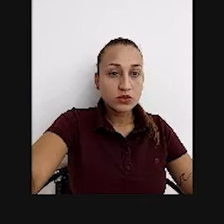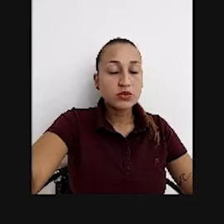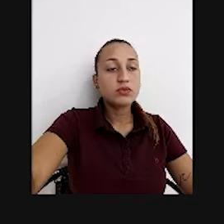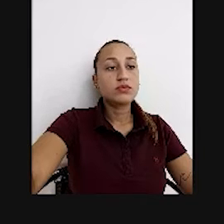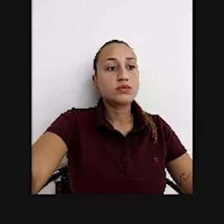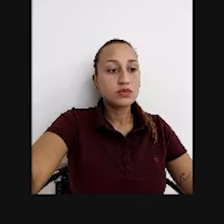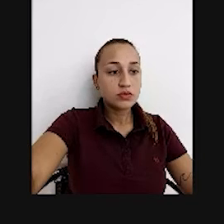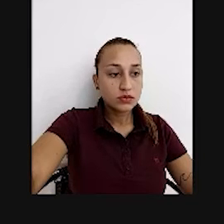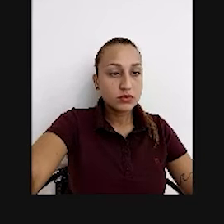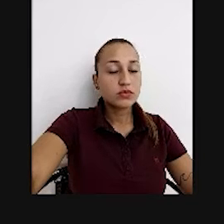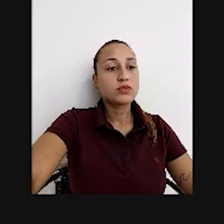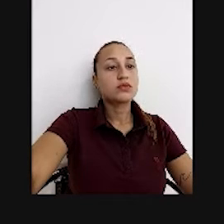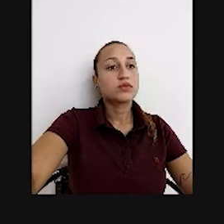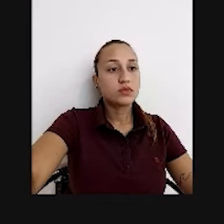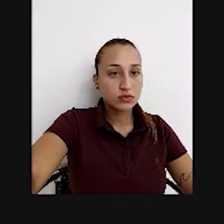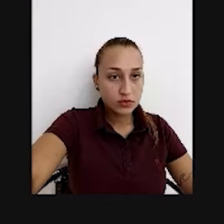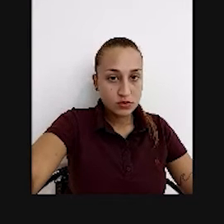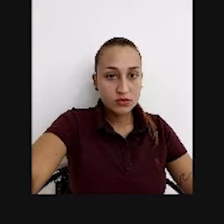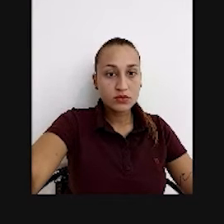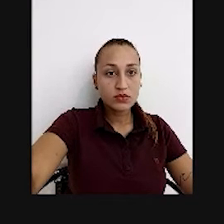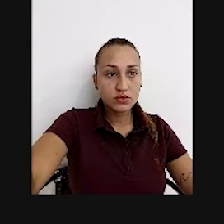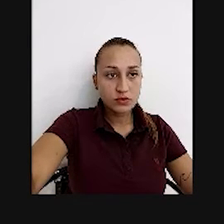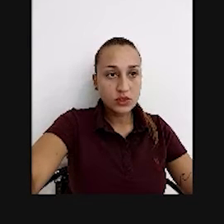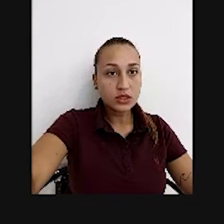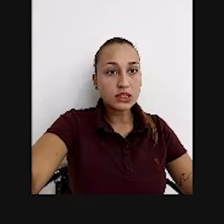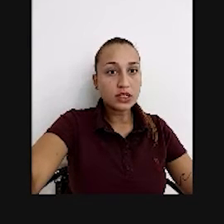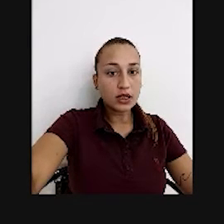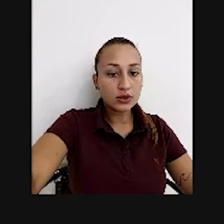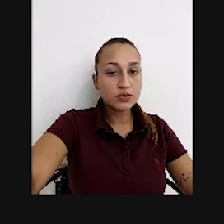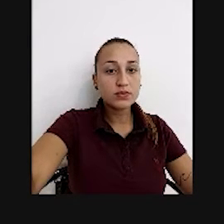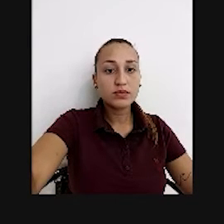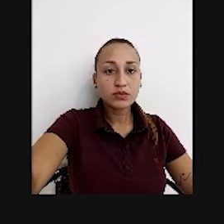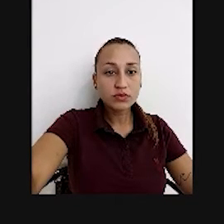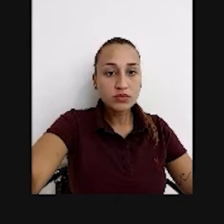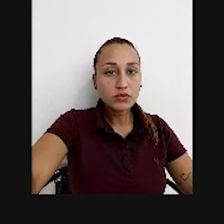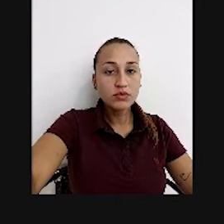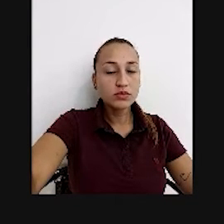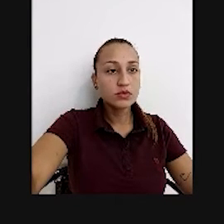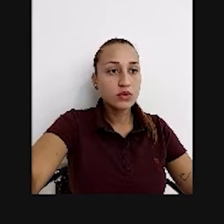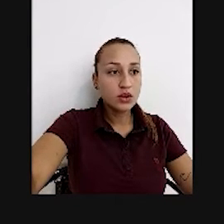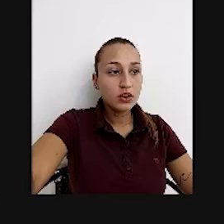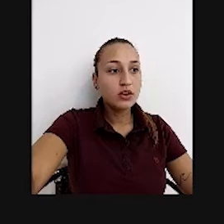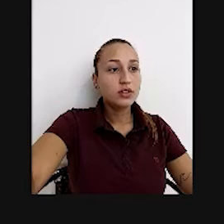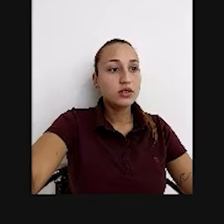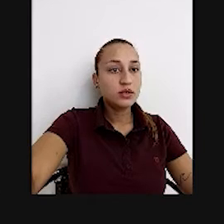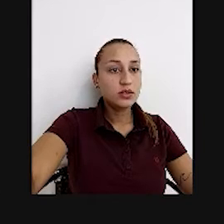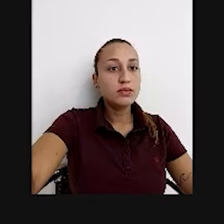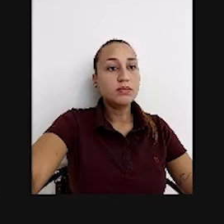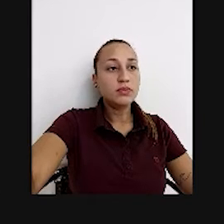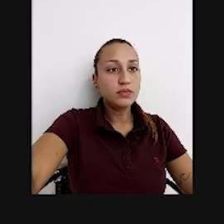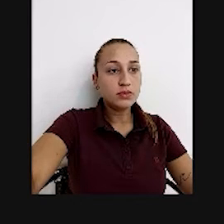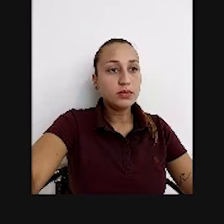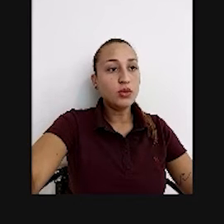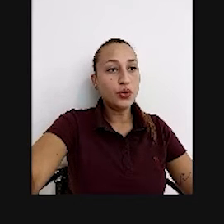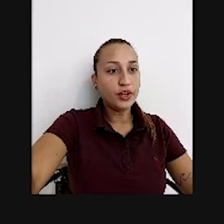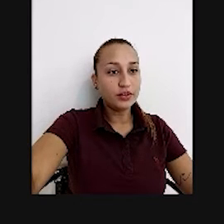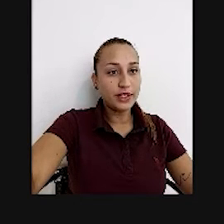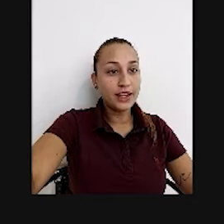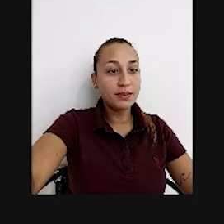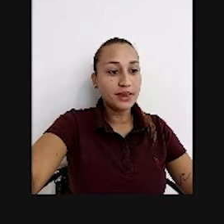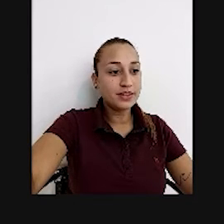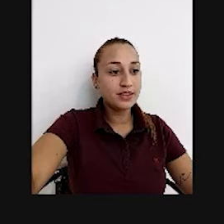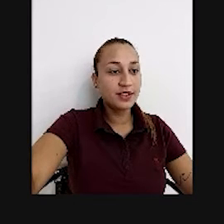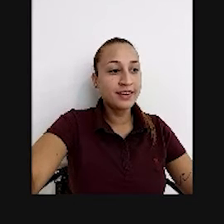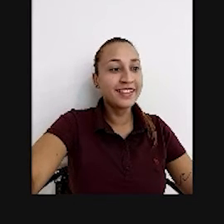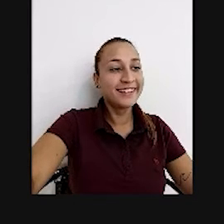produto dele, inclusive no produto final, né? Se for um produto veicular, por exemplo, se for para um carro, isso impacta muito, porque tem